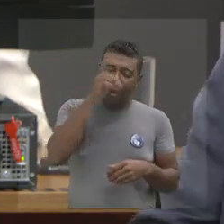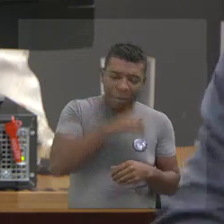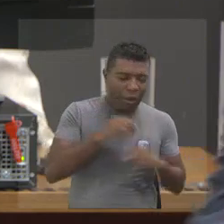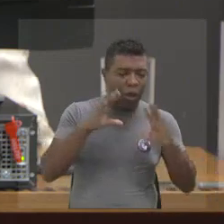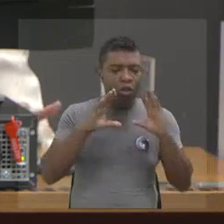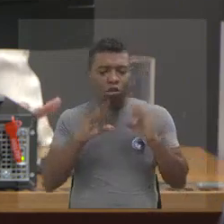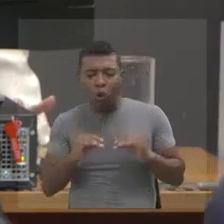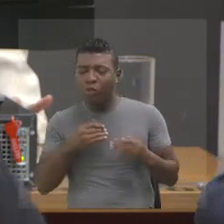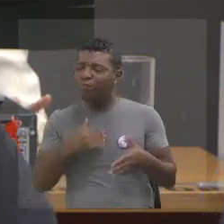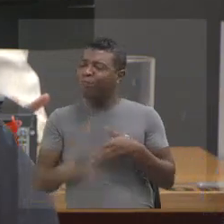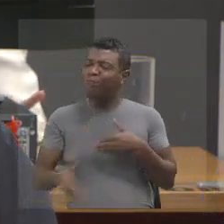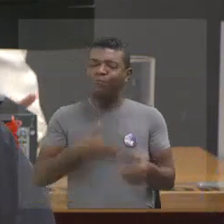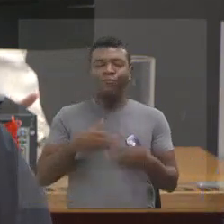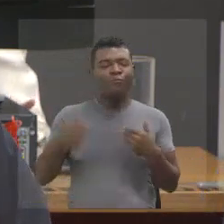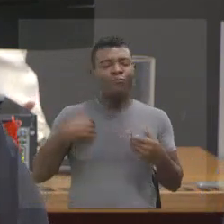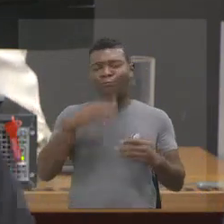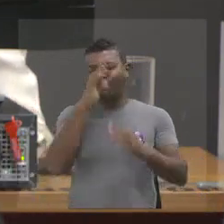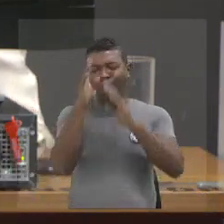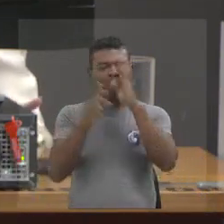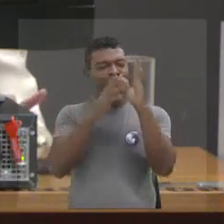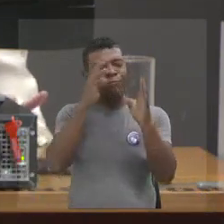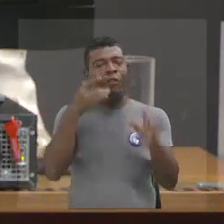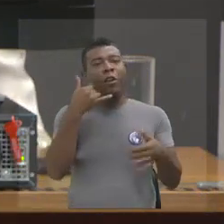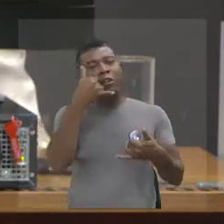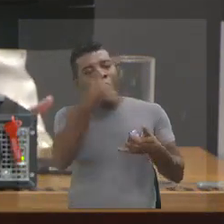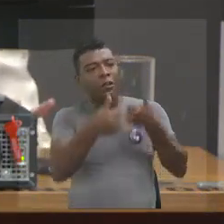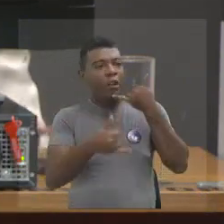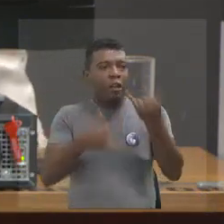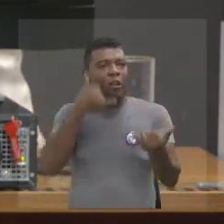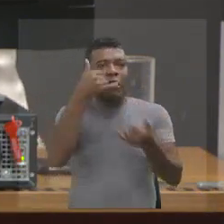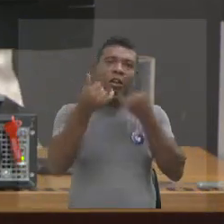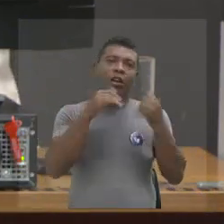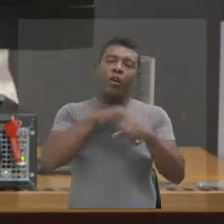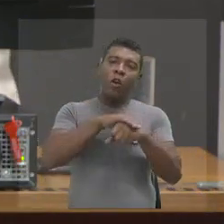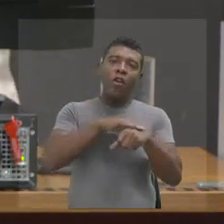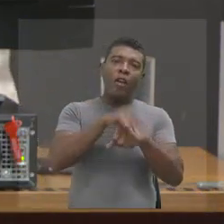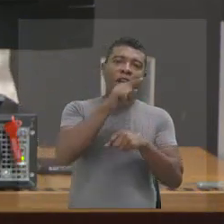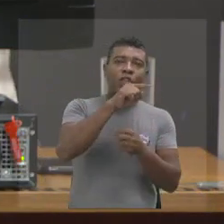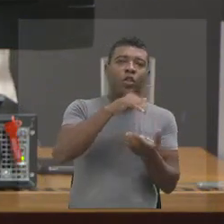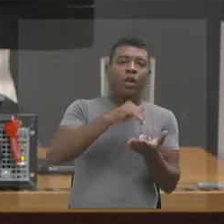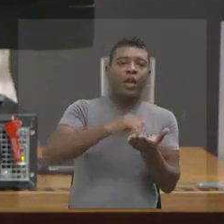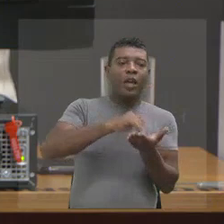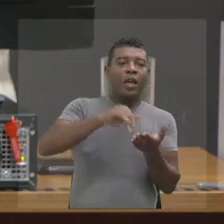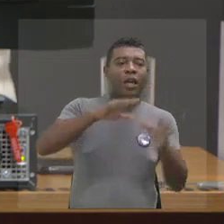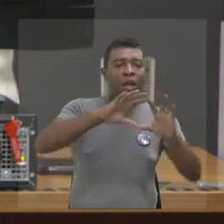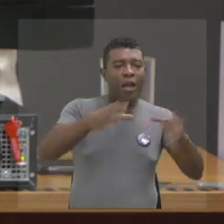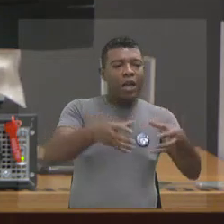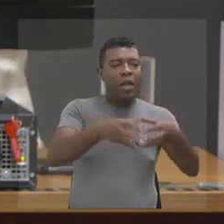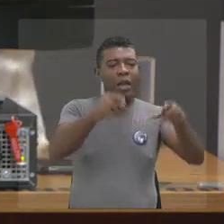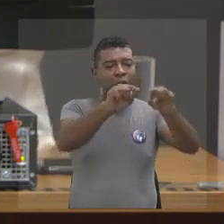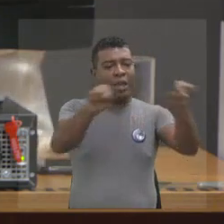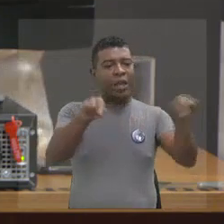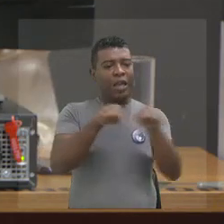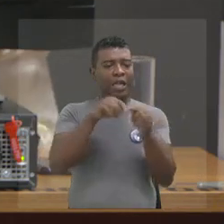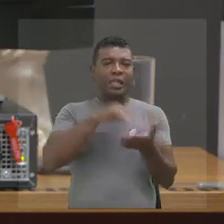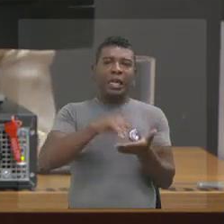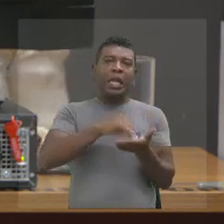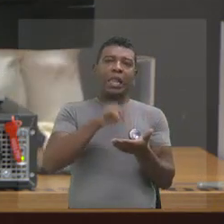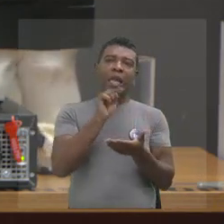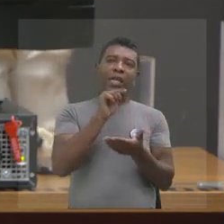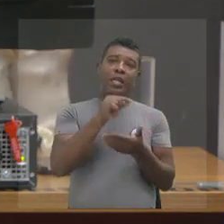é todos os dias né além da secretária incomodando mas é incomodando